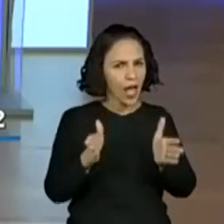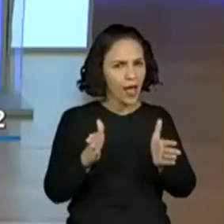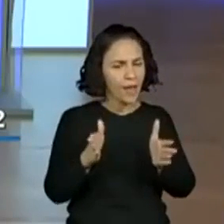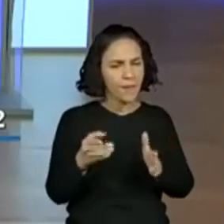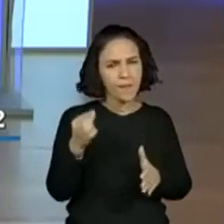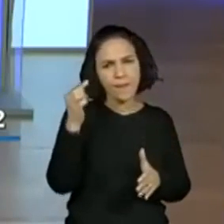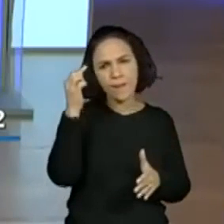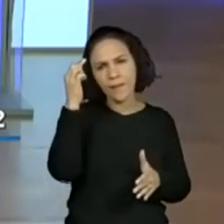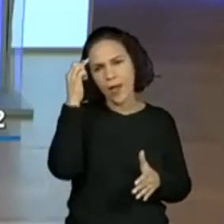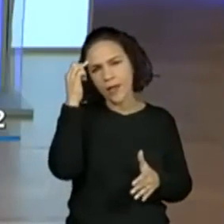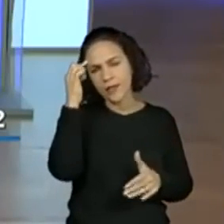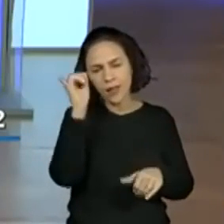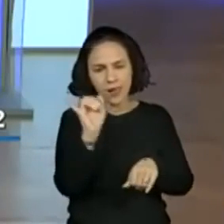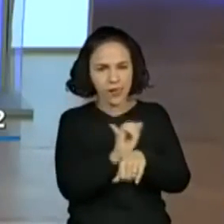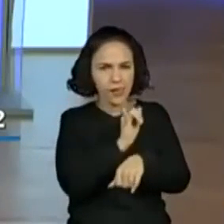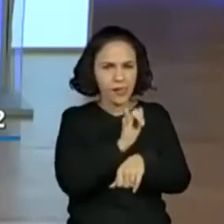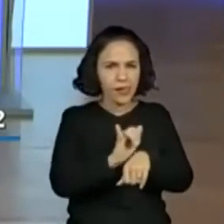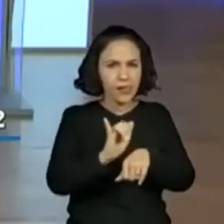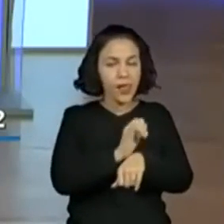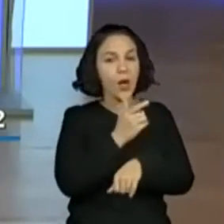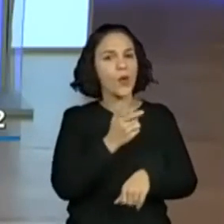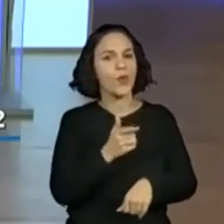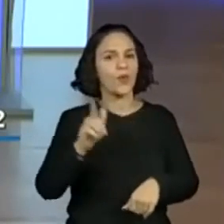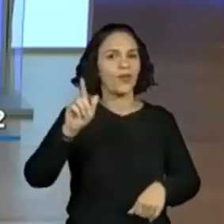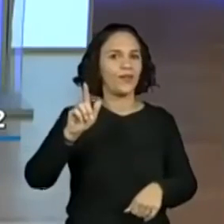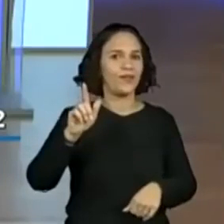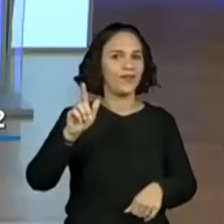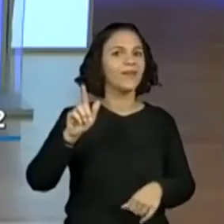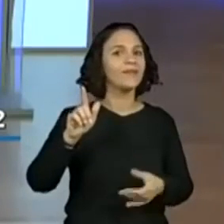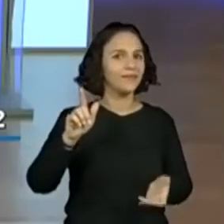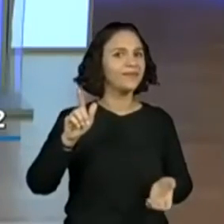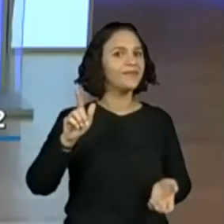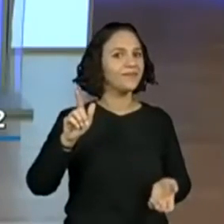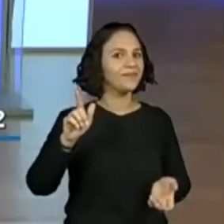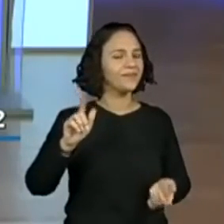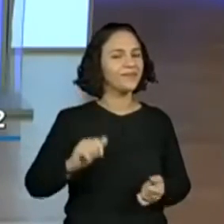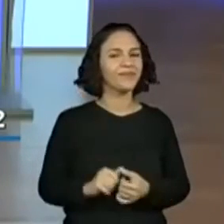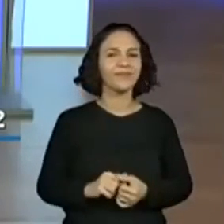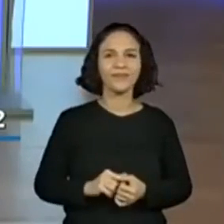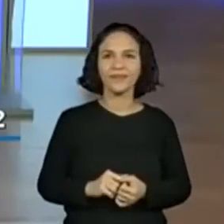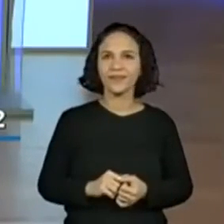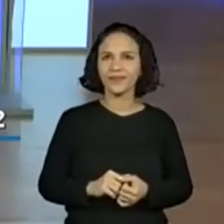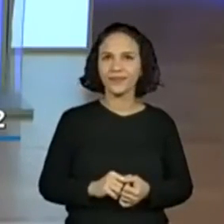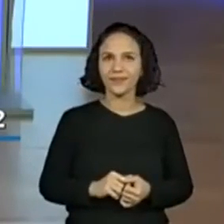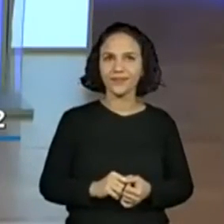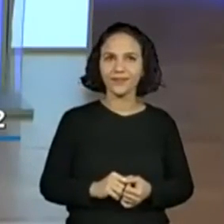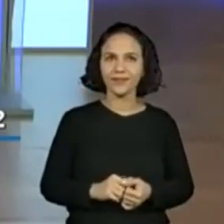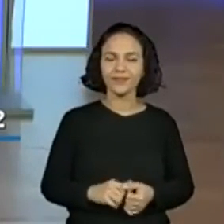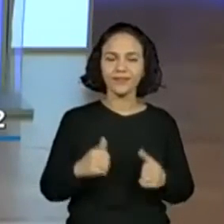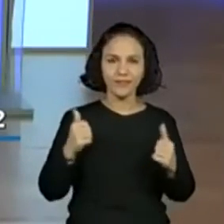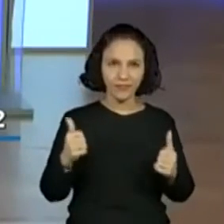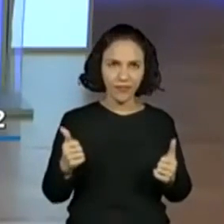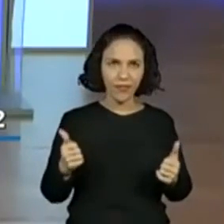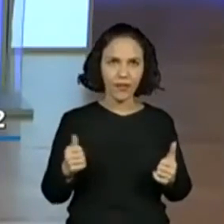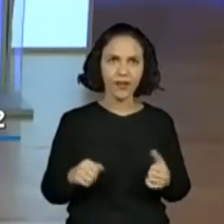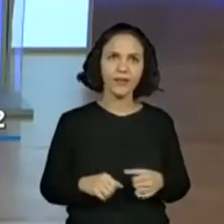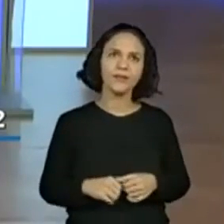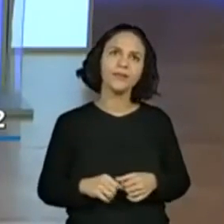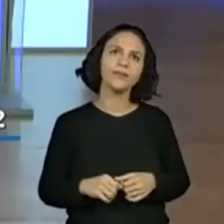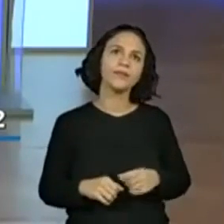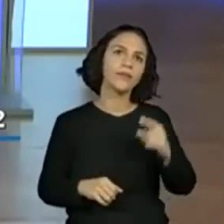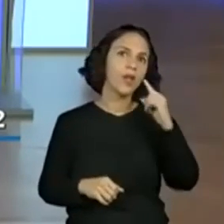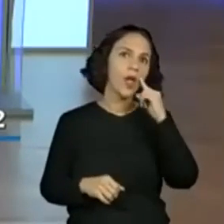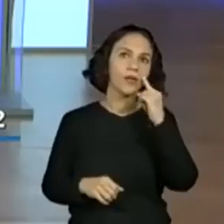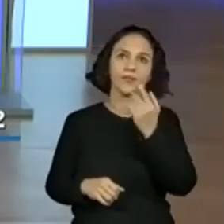outro plano em mente, porque foi a primeira coisa que a gente pensou, que ele ia ter mais um plano para colocar em prática. Olha aqui,